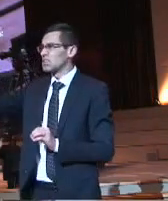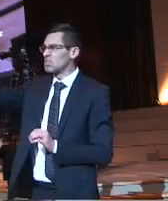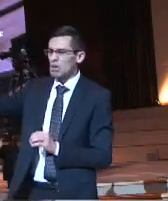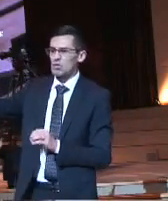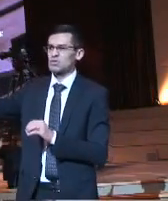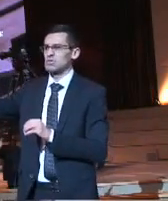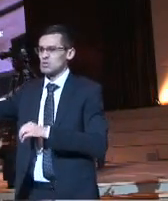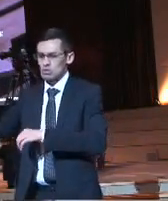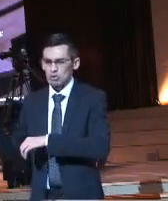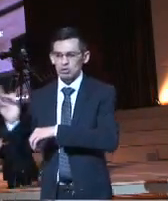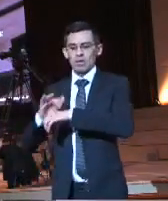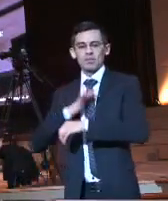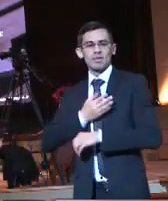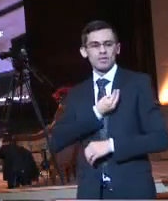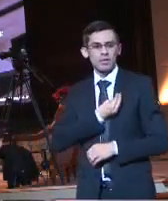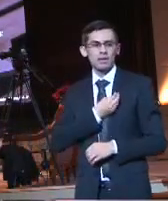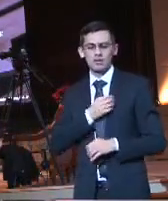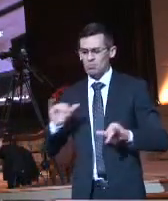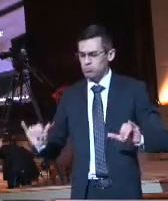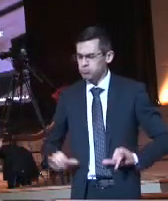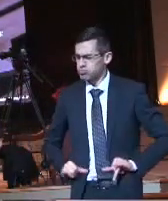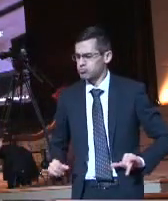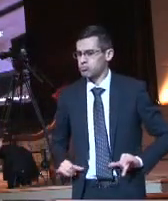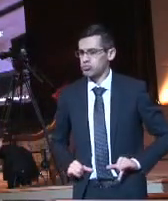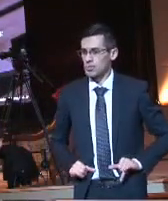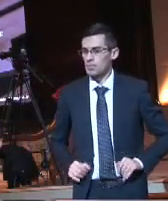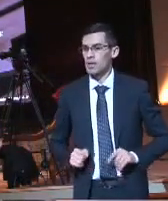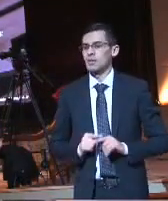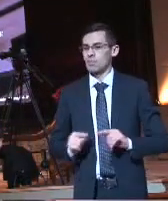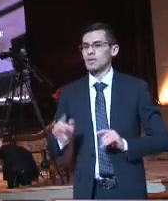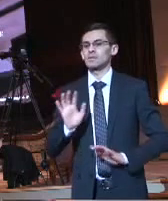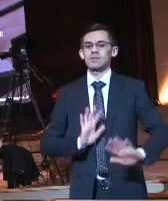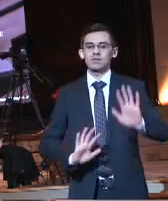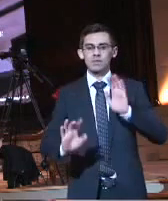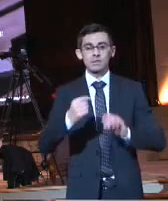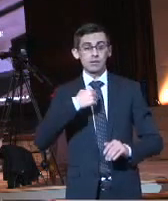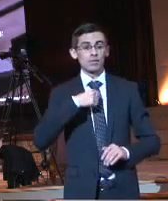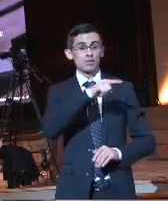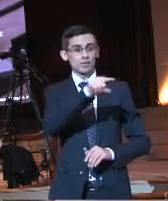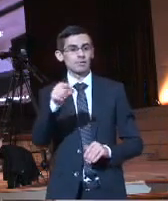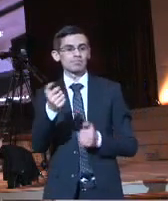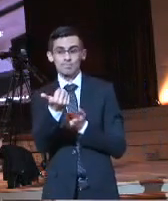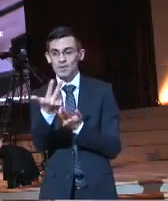maneira. E agora cá entre nós, quem já não sentiu isso?